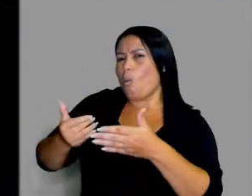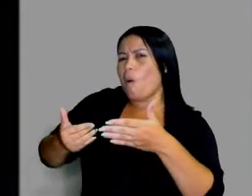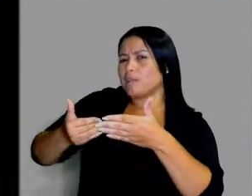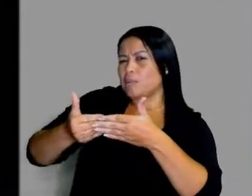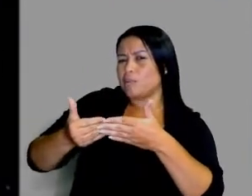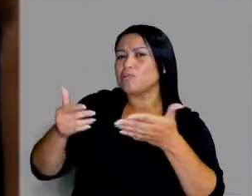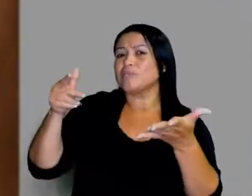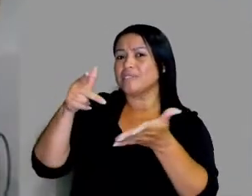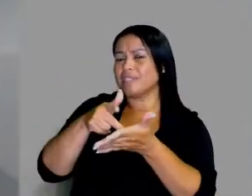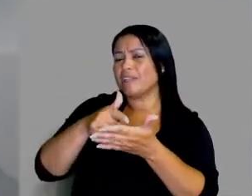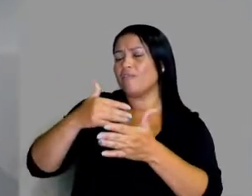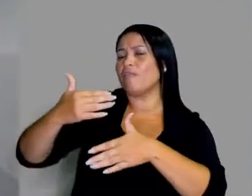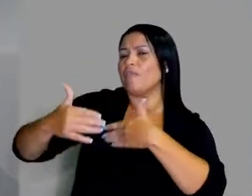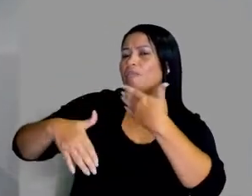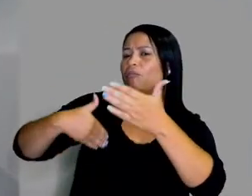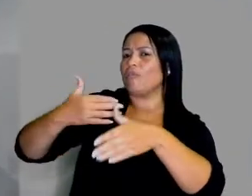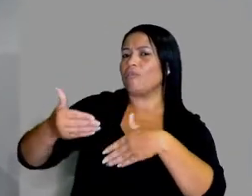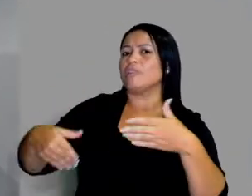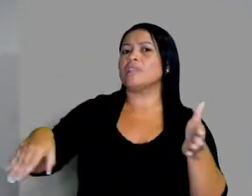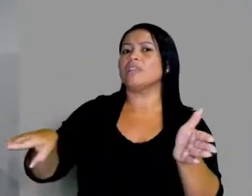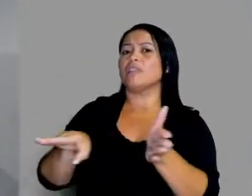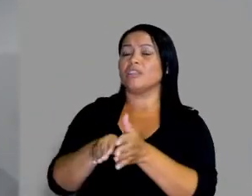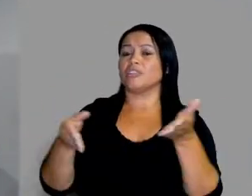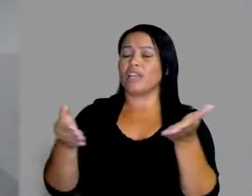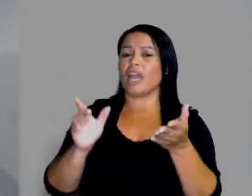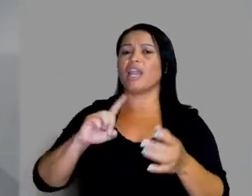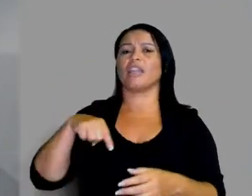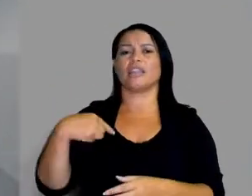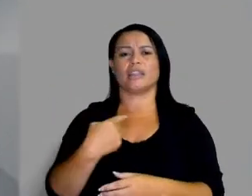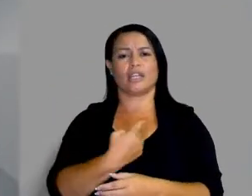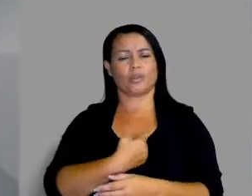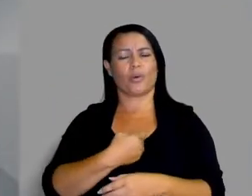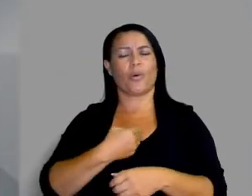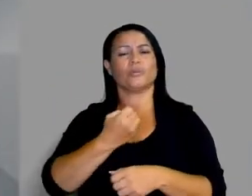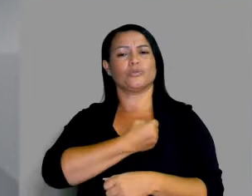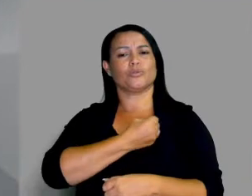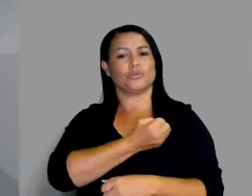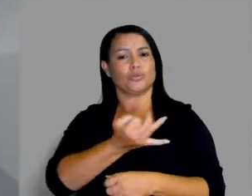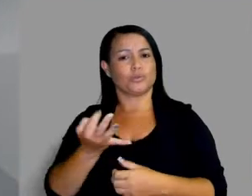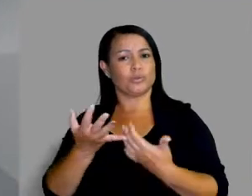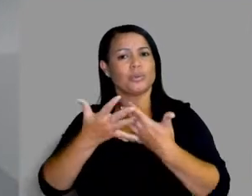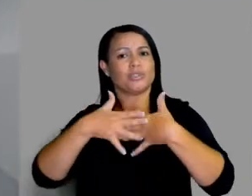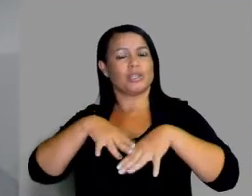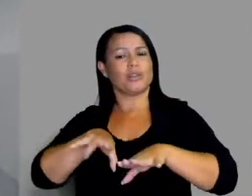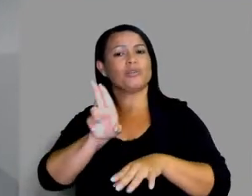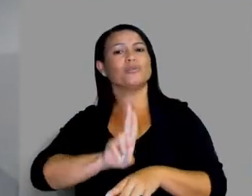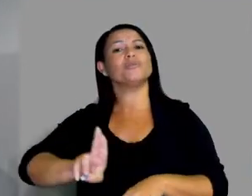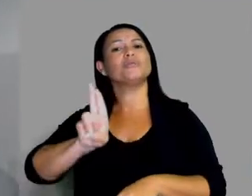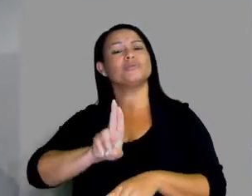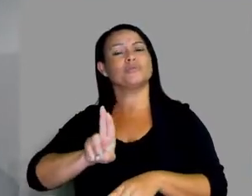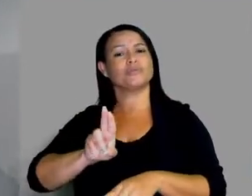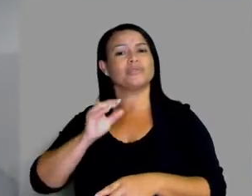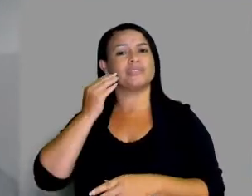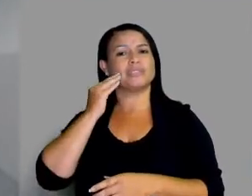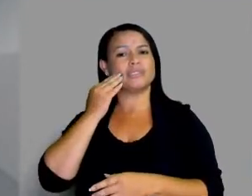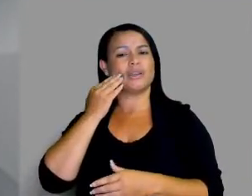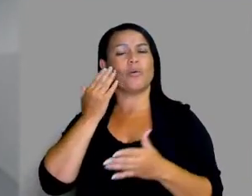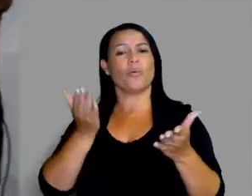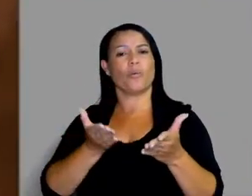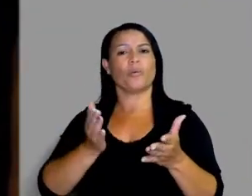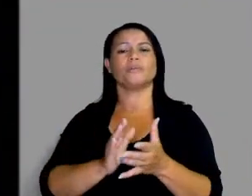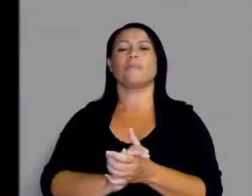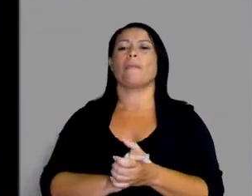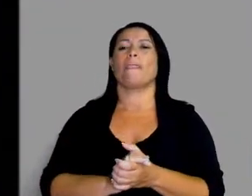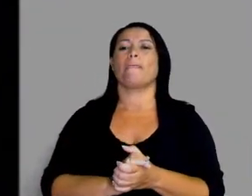realidade. E assim foi indo até chegar na nossa situação atual, hoje, na nossa utilização do sistema